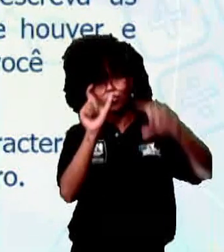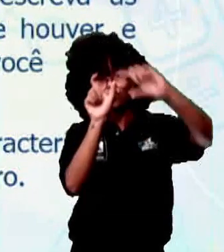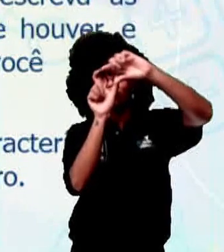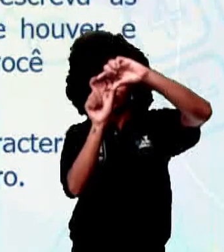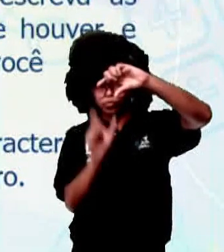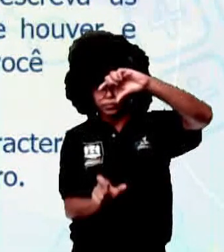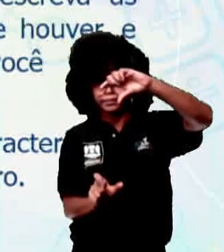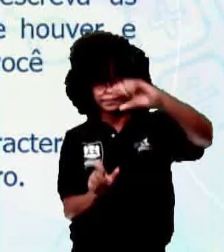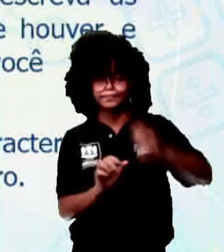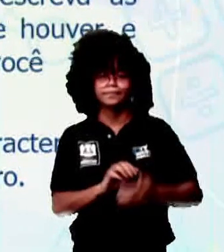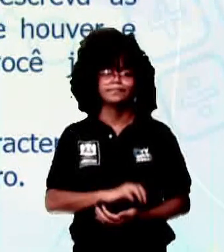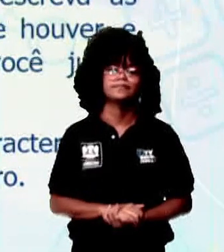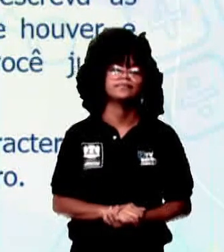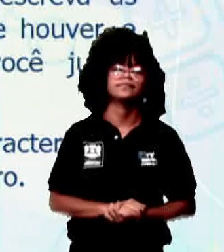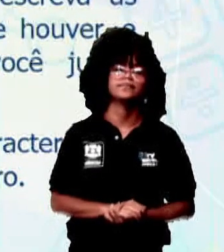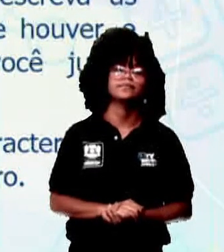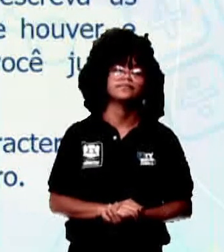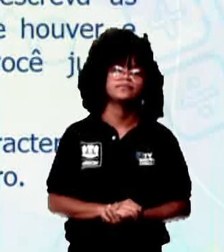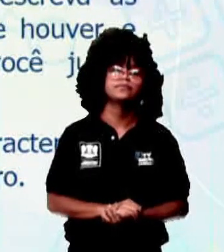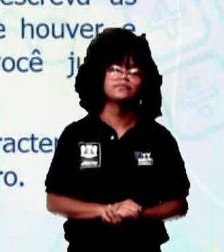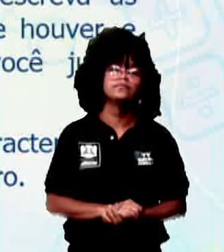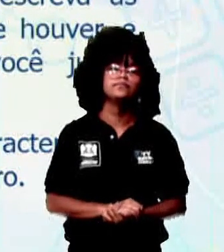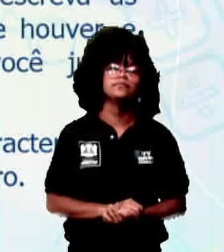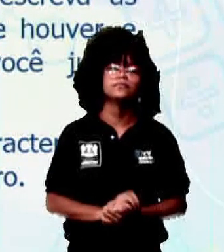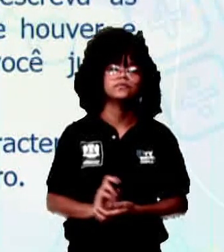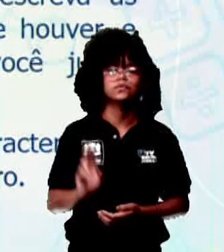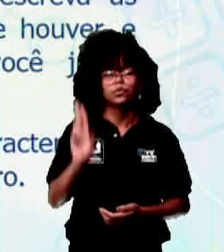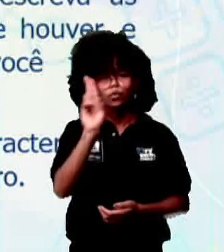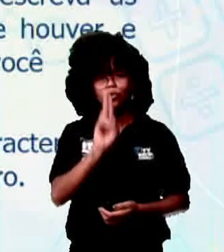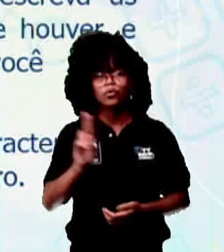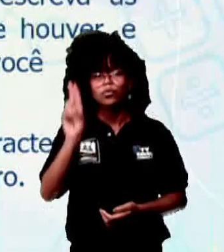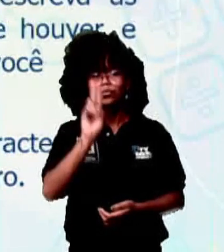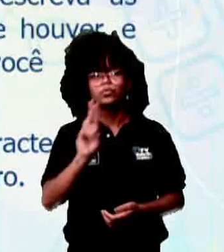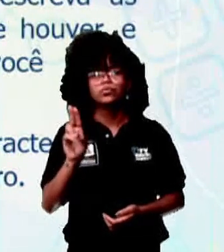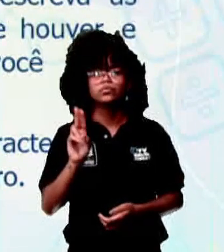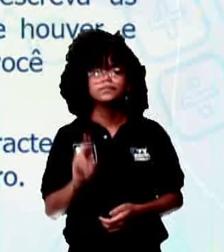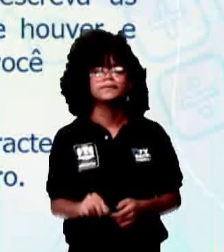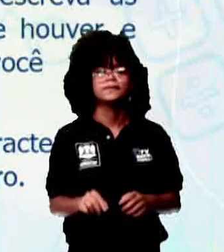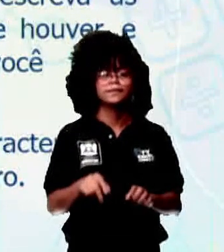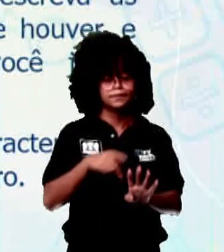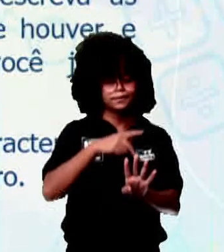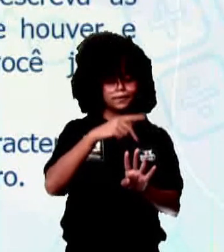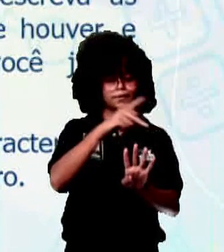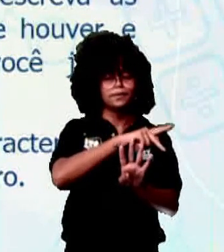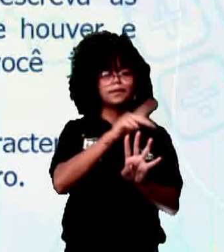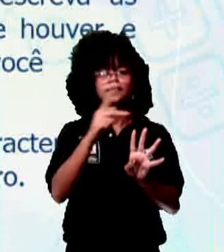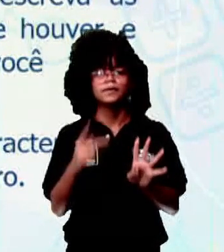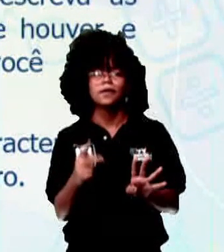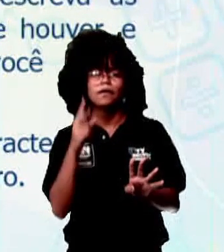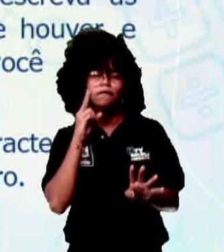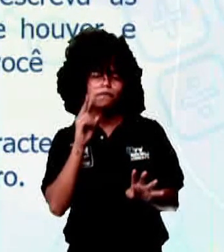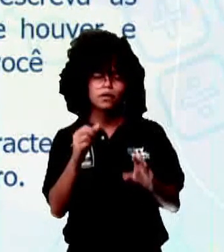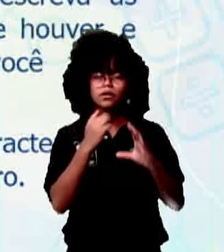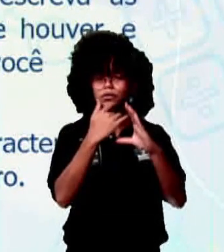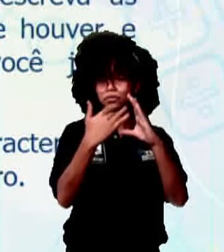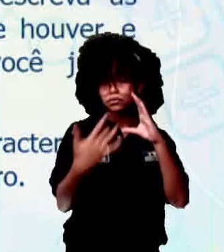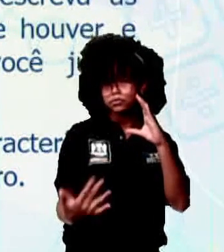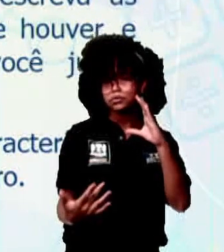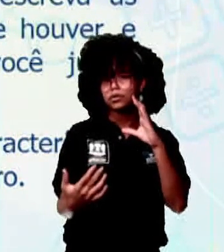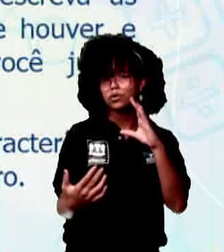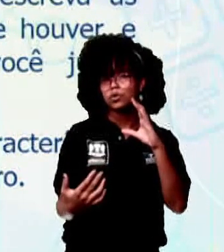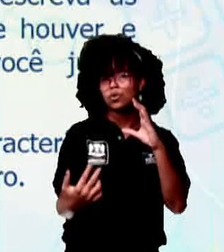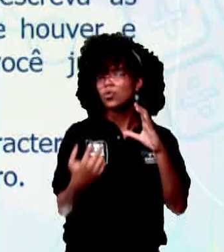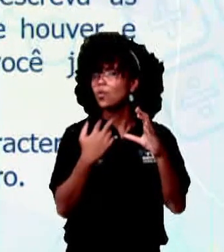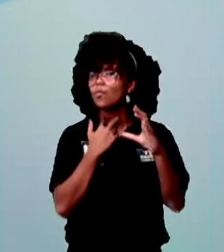horizontal, deitadinha. Usem personagens, observem as características desses personagens, ela não pode mudar